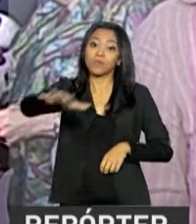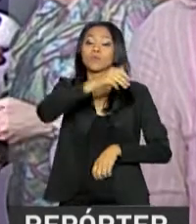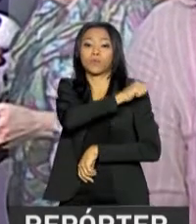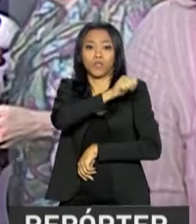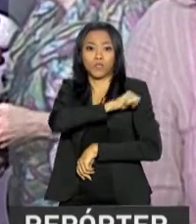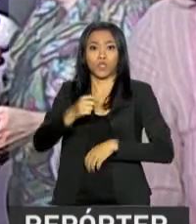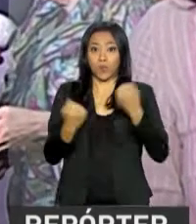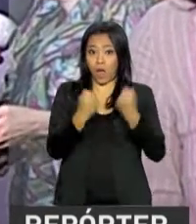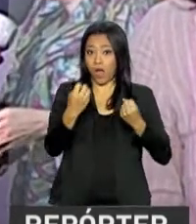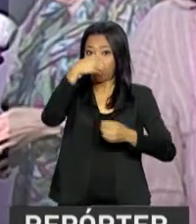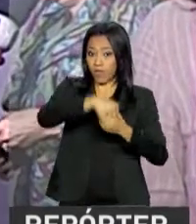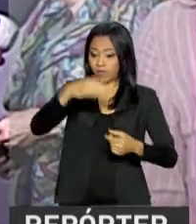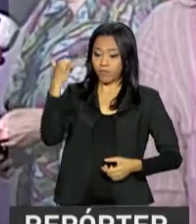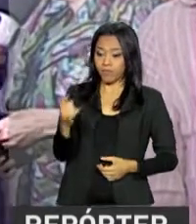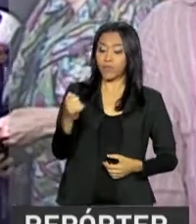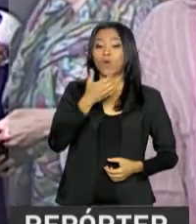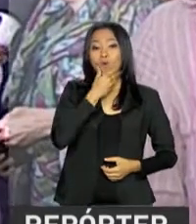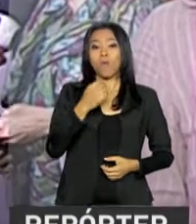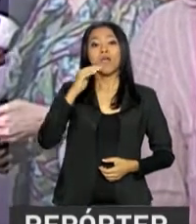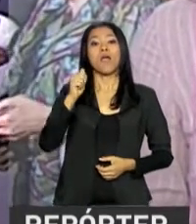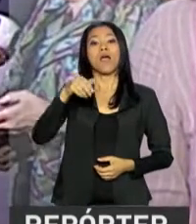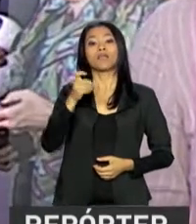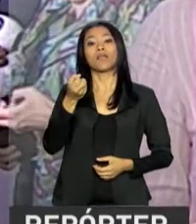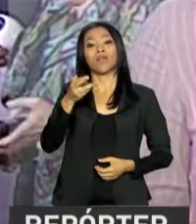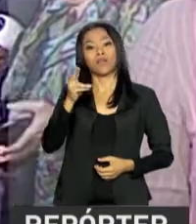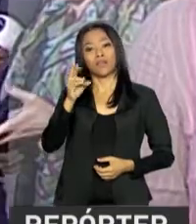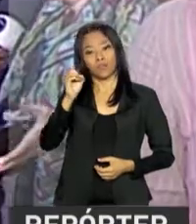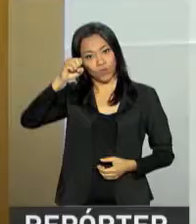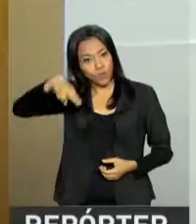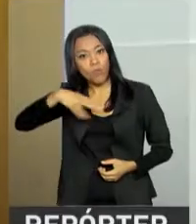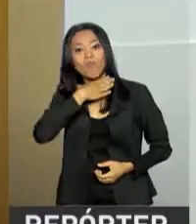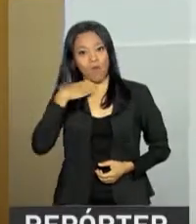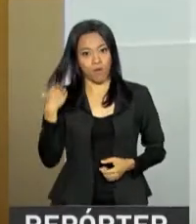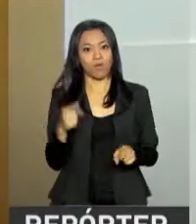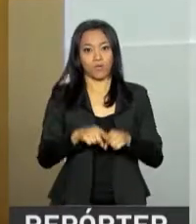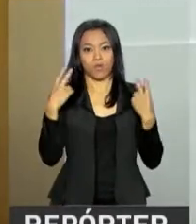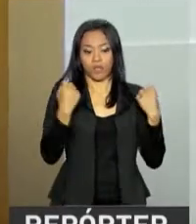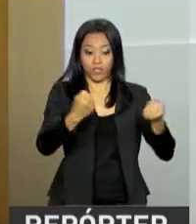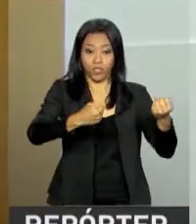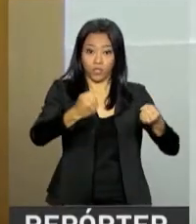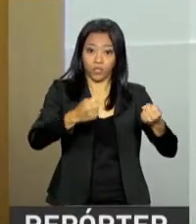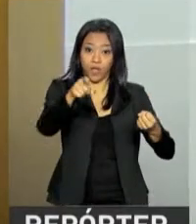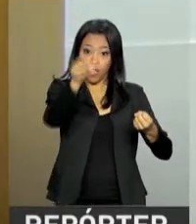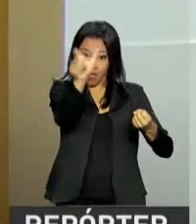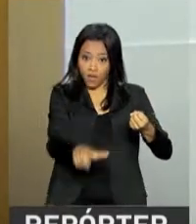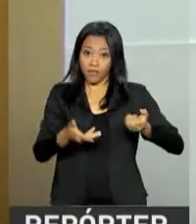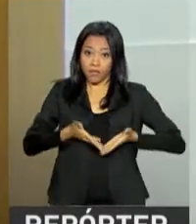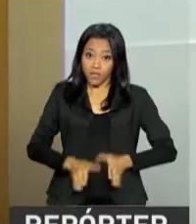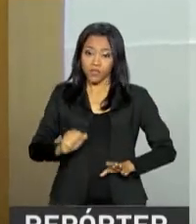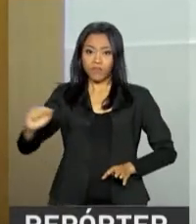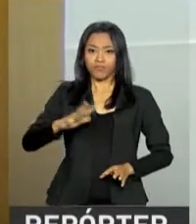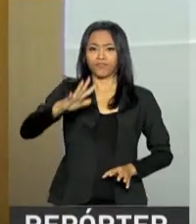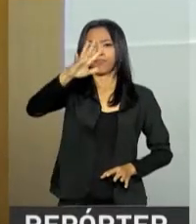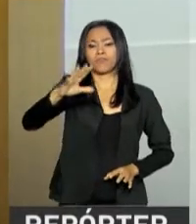por tiros. O motorista Anderson Pedro Gomes também morreu no ataque. Marielle Franco nasceu e foi criada no